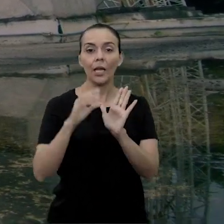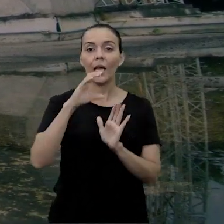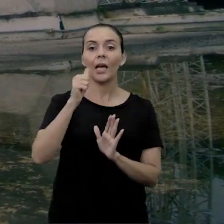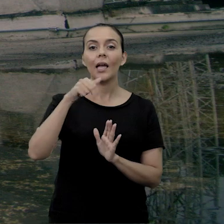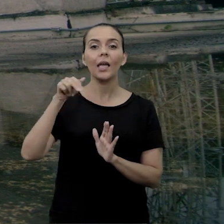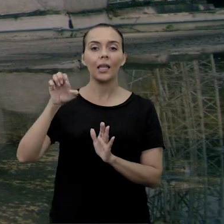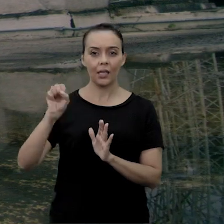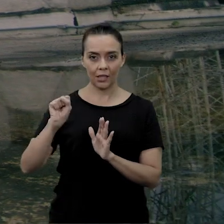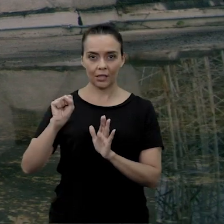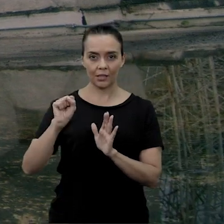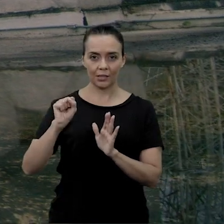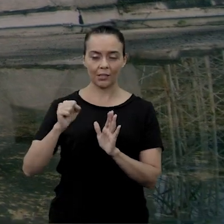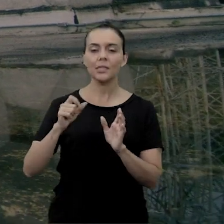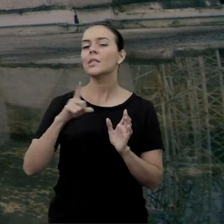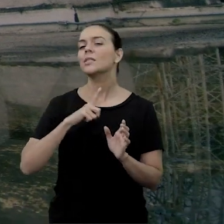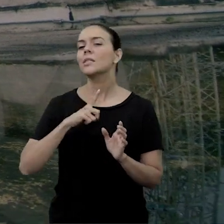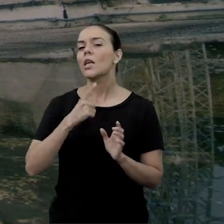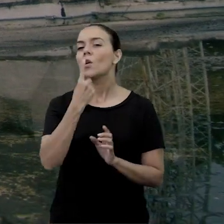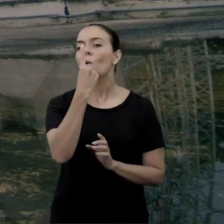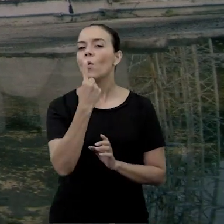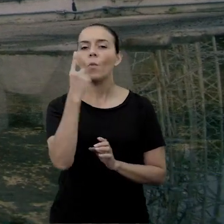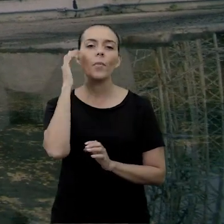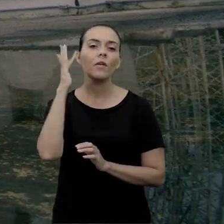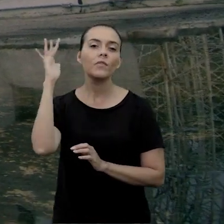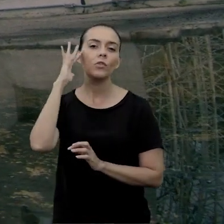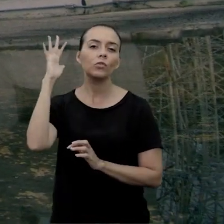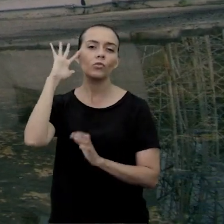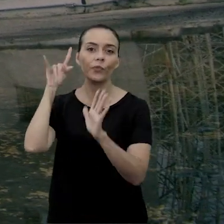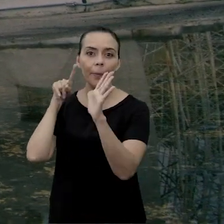seguinte: há apenas uma questão filosófica